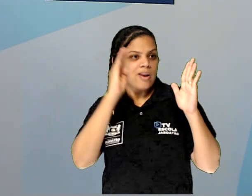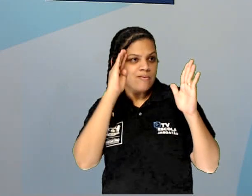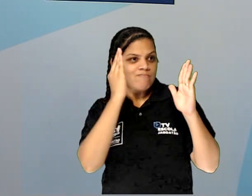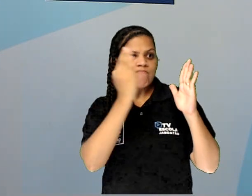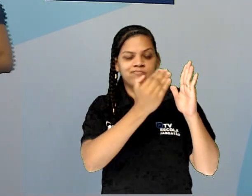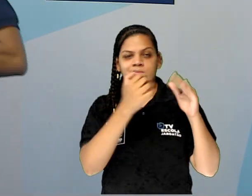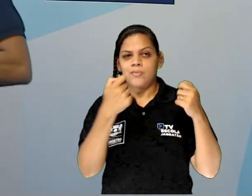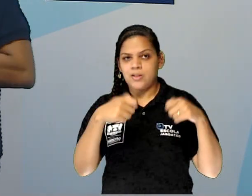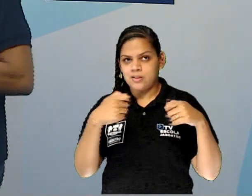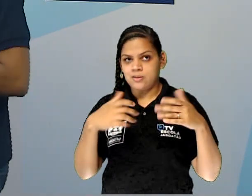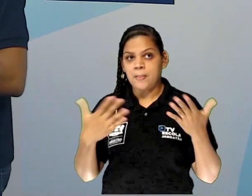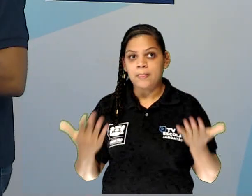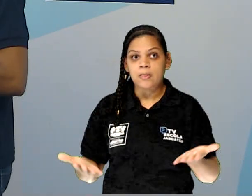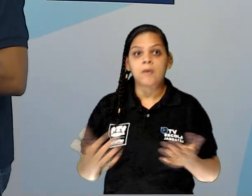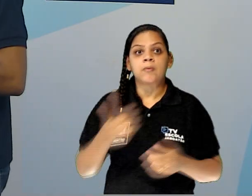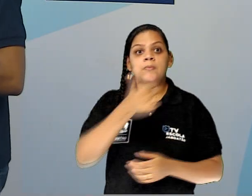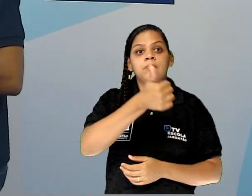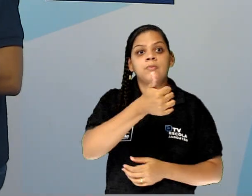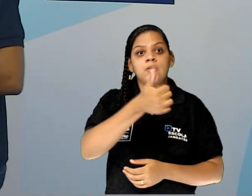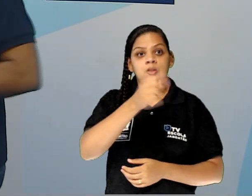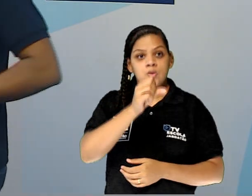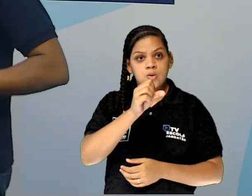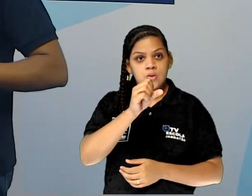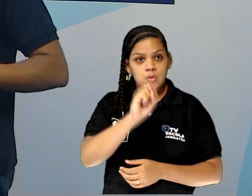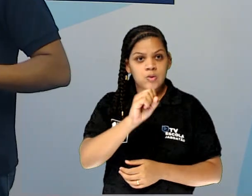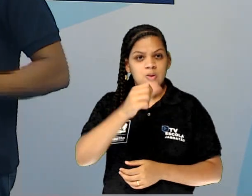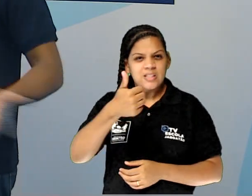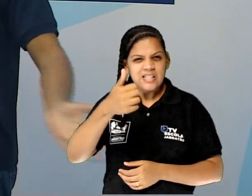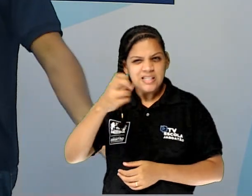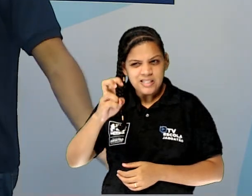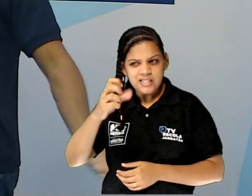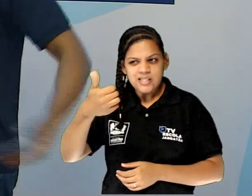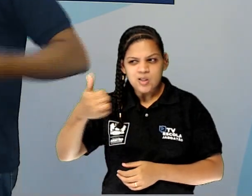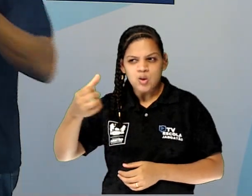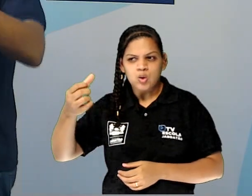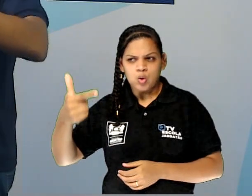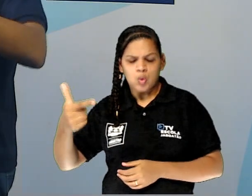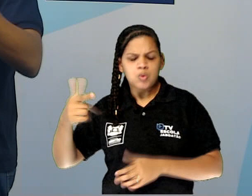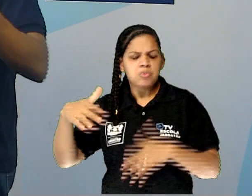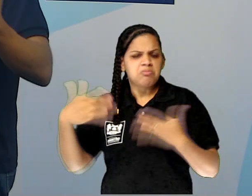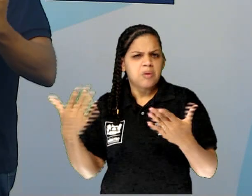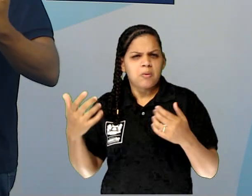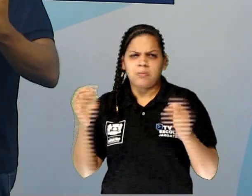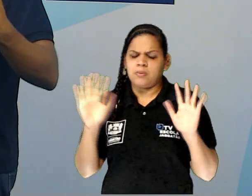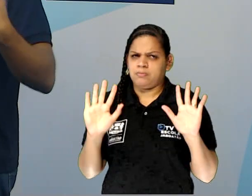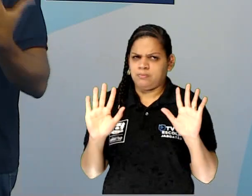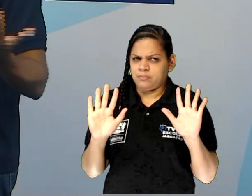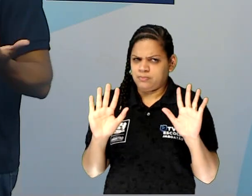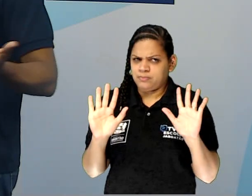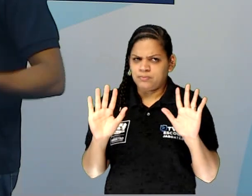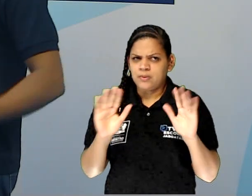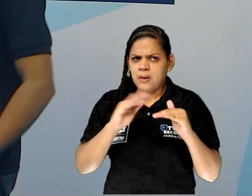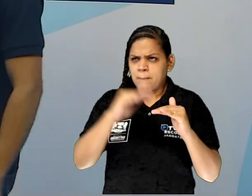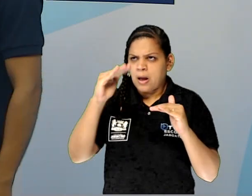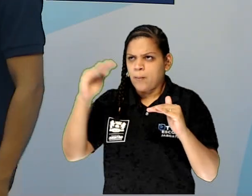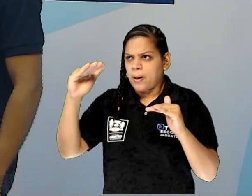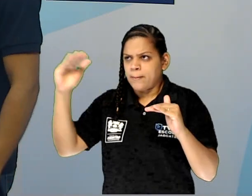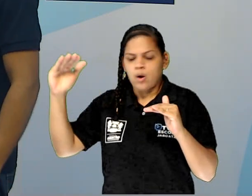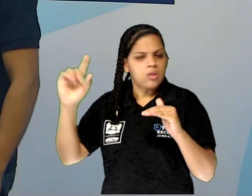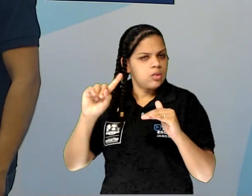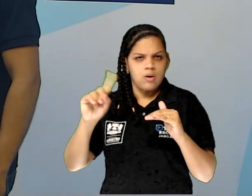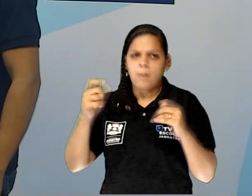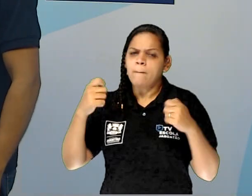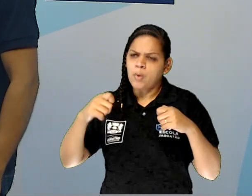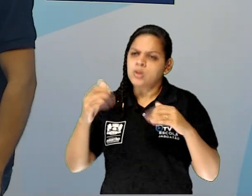Próximo. 16, 15 e 12. Espera aí. Era sempre maior? Não. Não é regra que seja sempre aumentando.